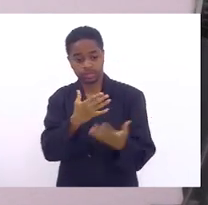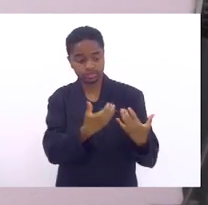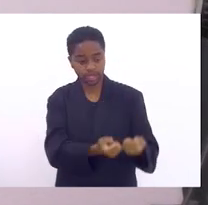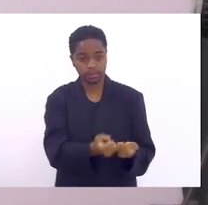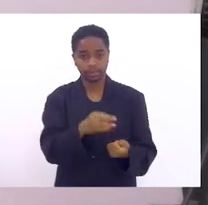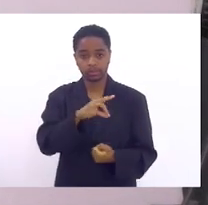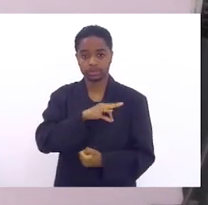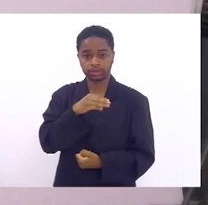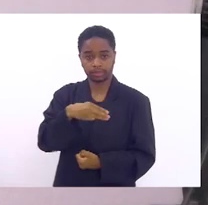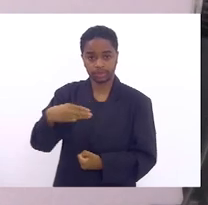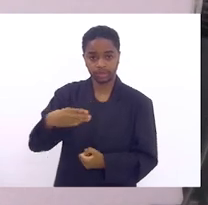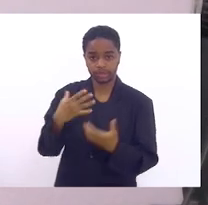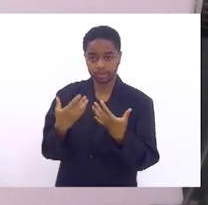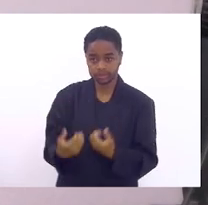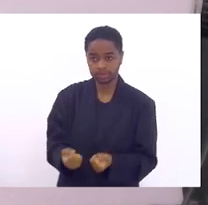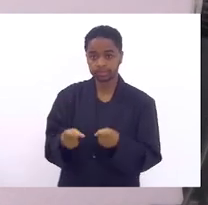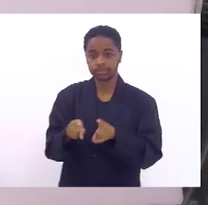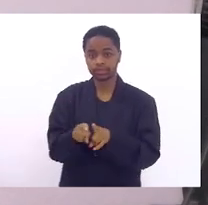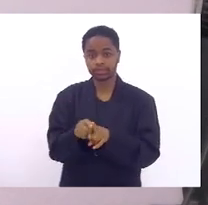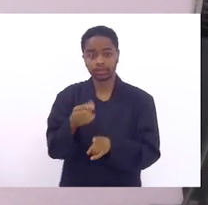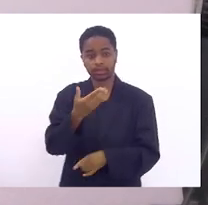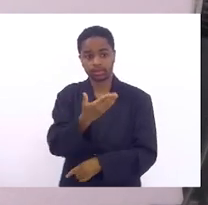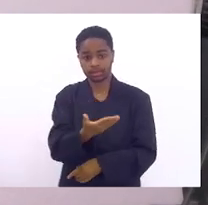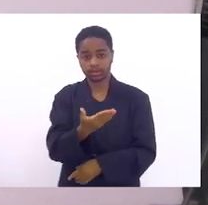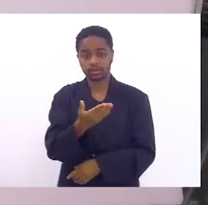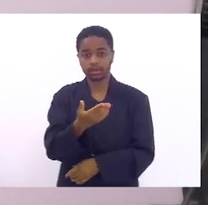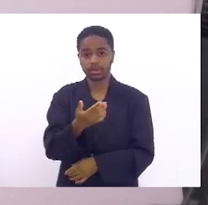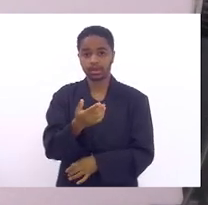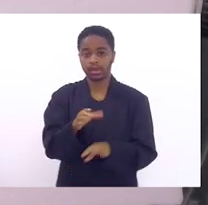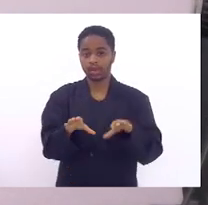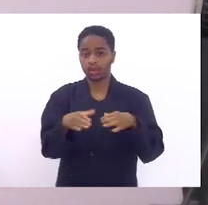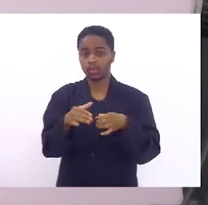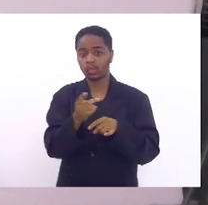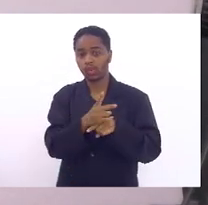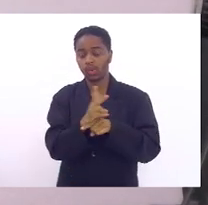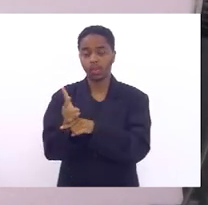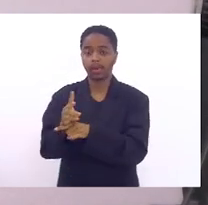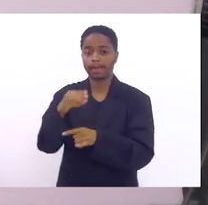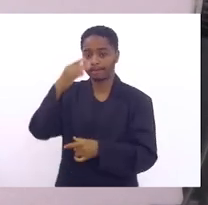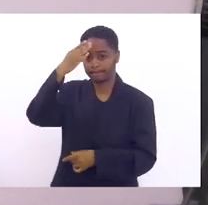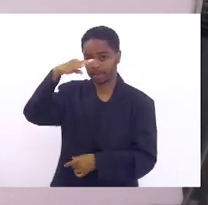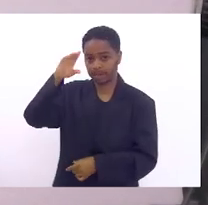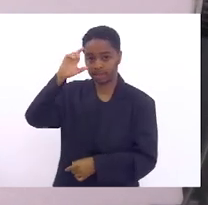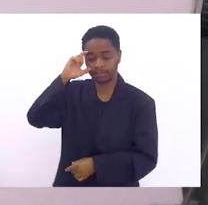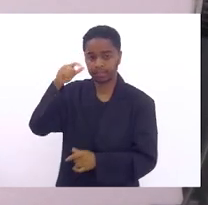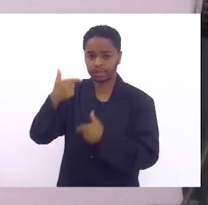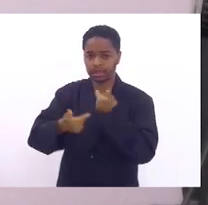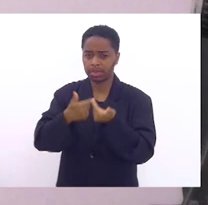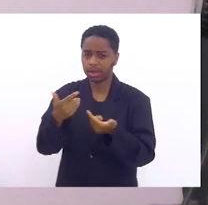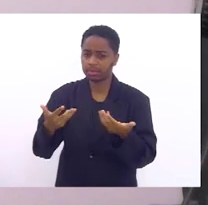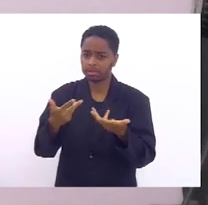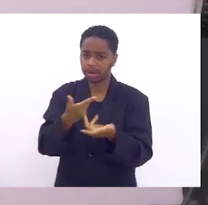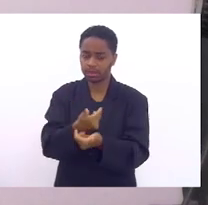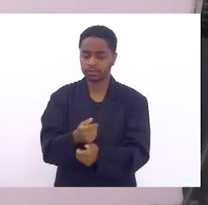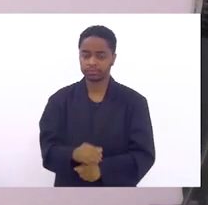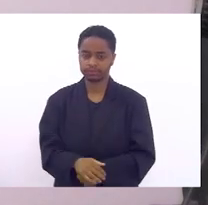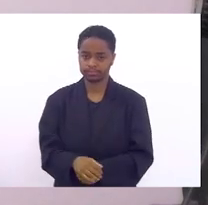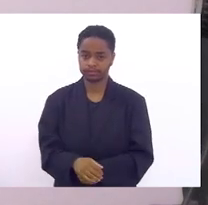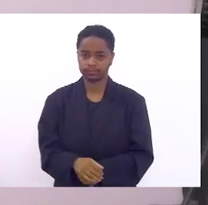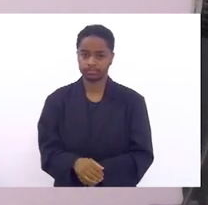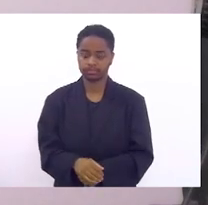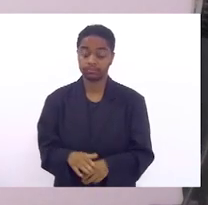Militar paraa nossa querida Maria Patrulha Maria da Penha que faz um trabalho fenomenal uhum